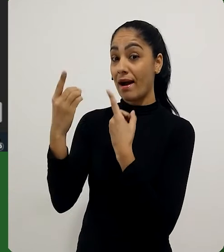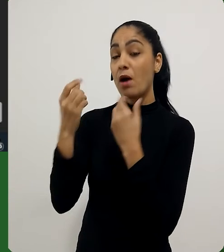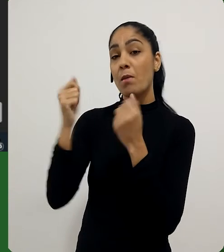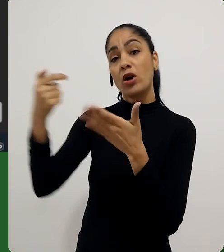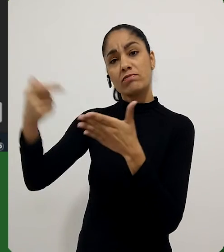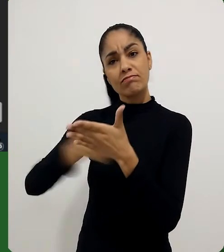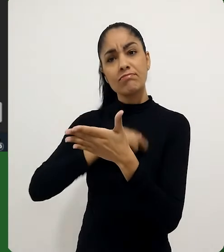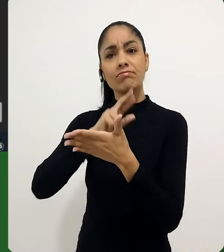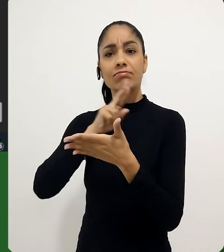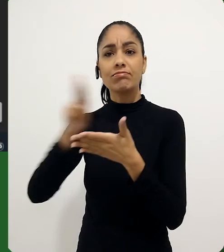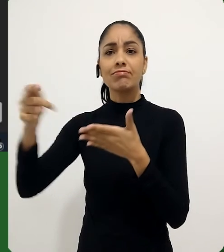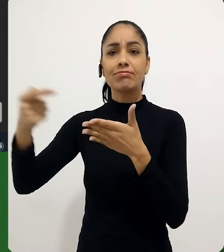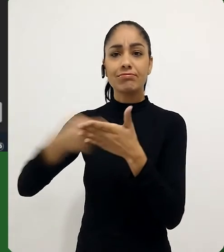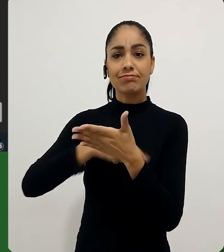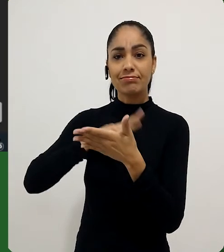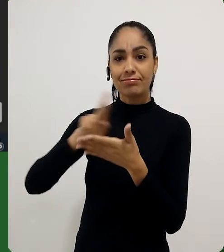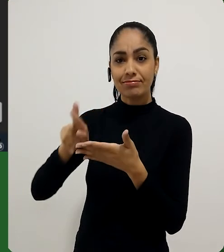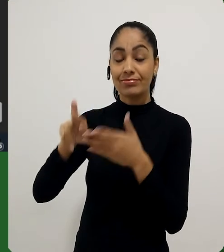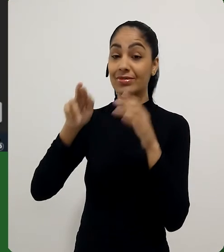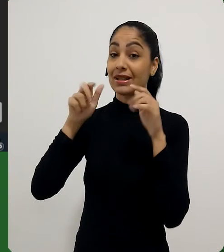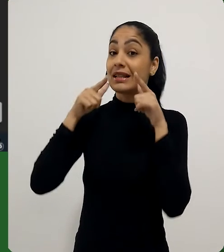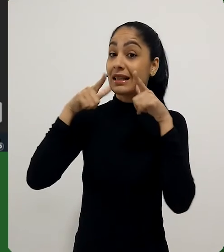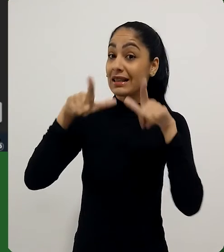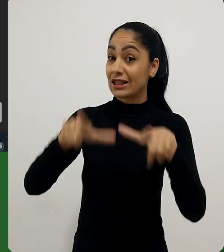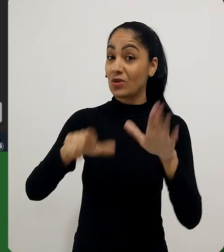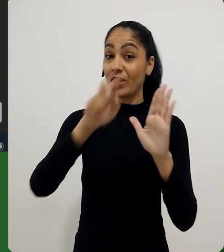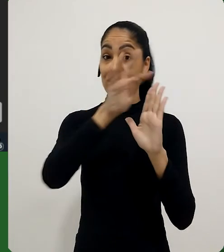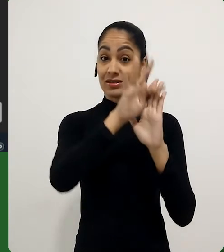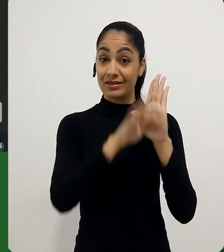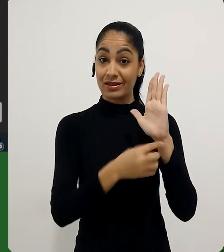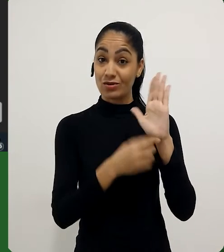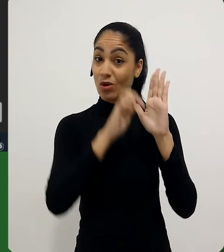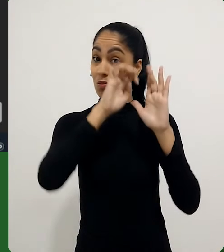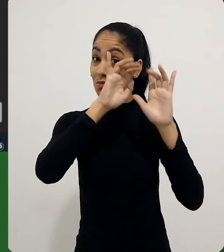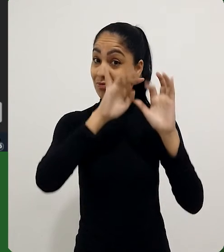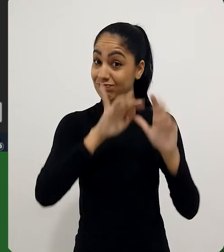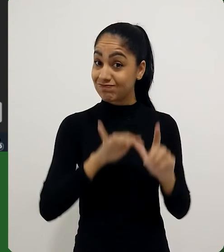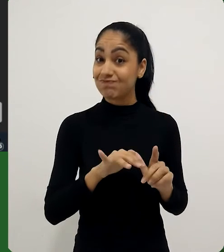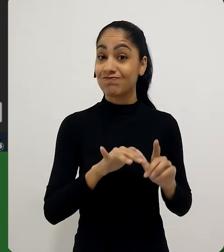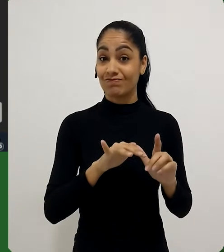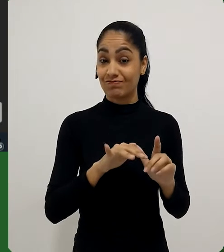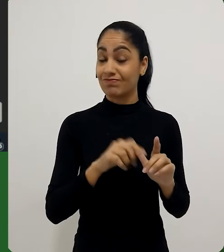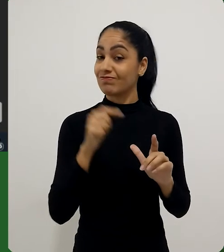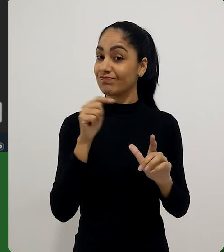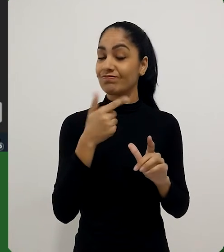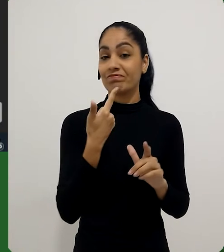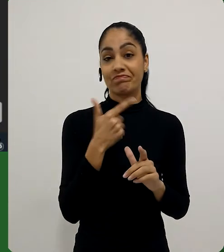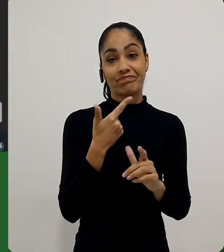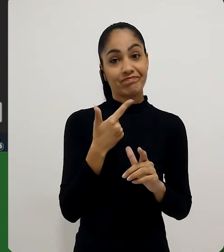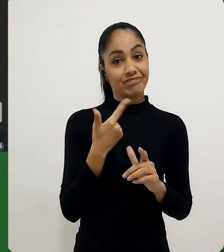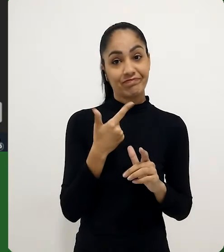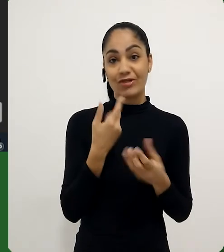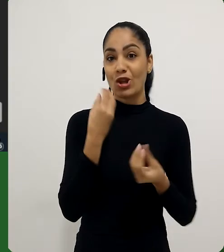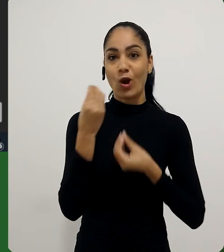fazer perguntas para nós. Numa linguagem